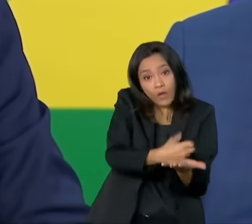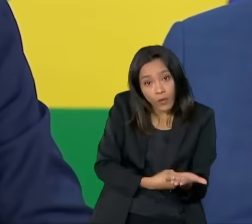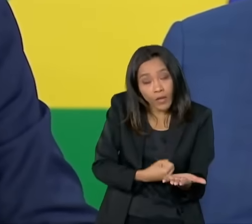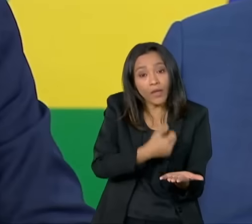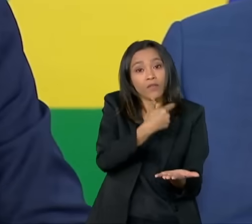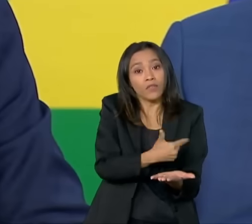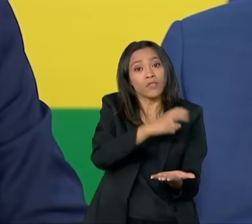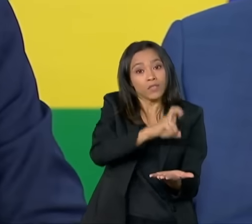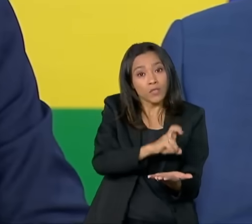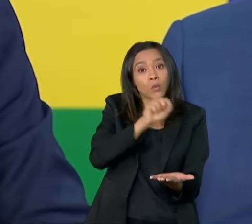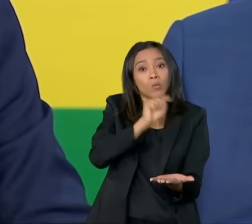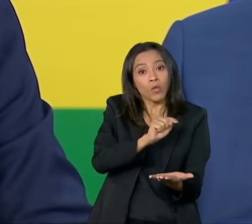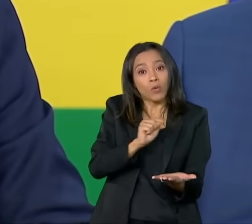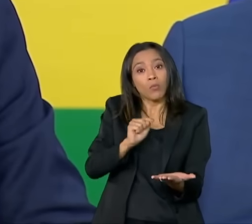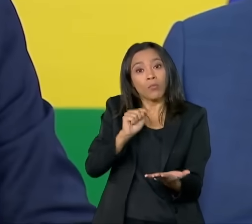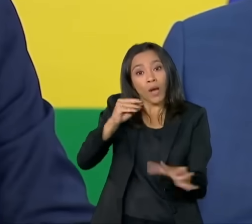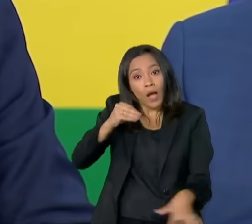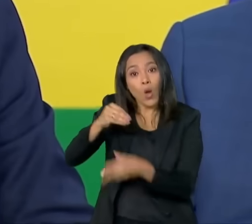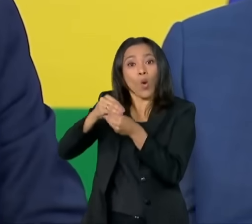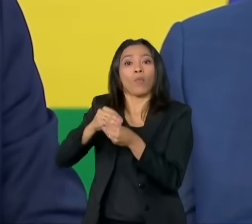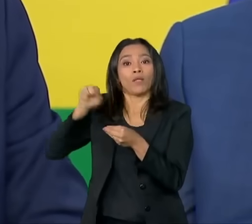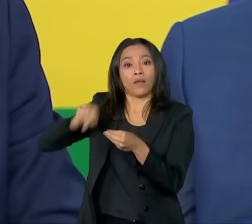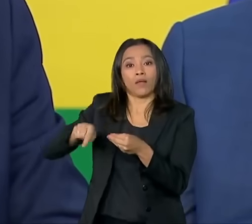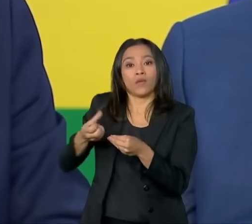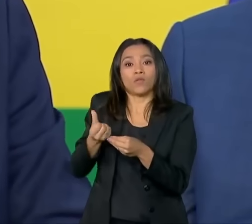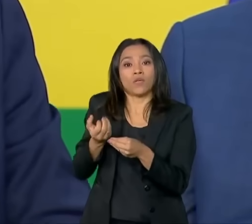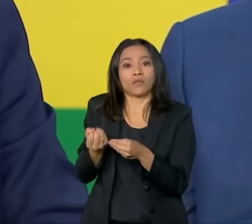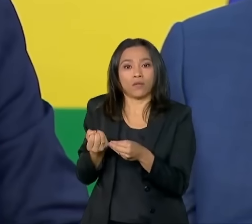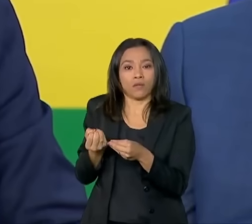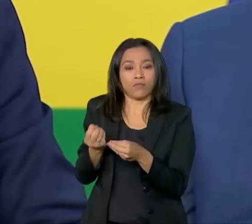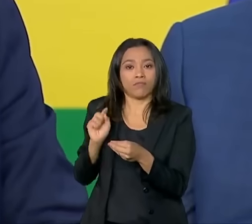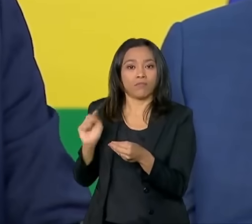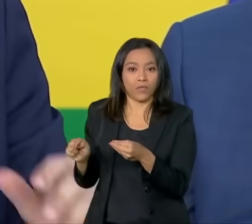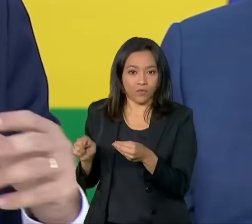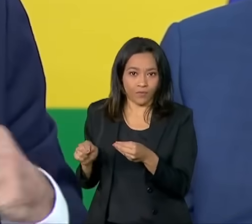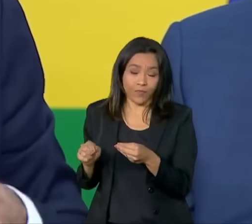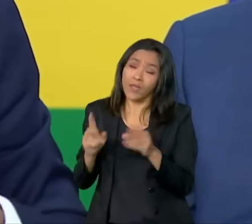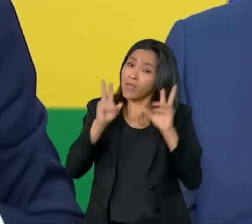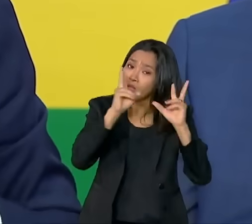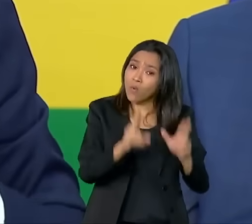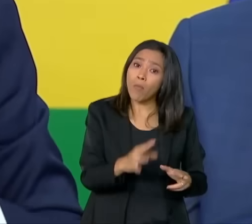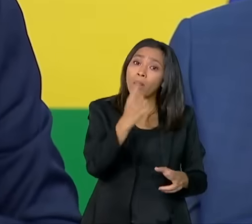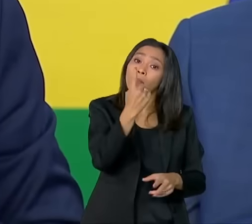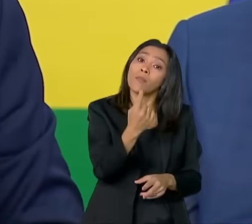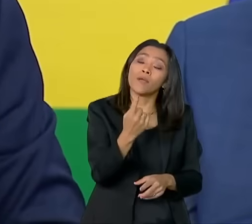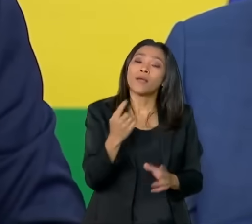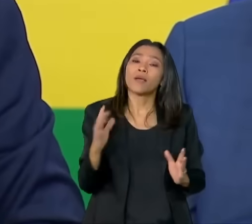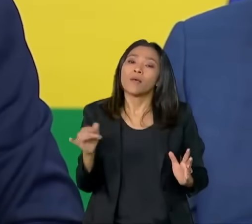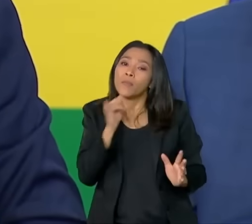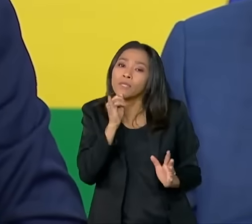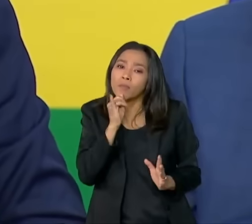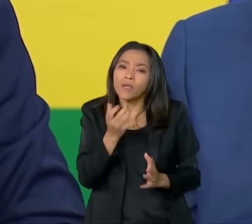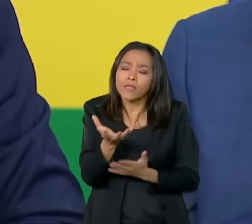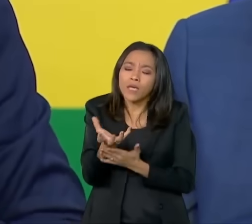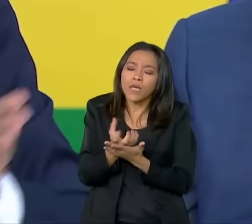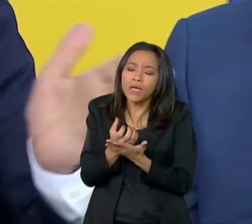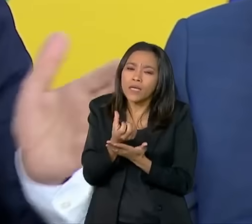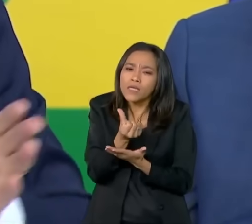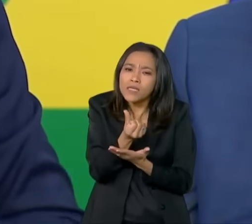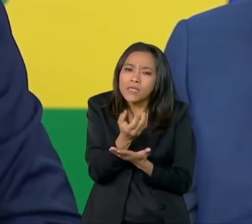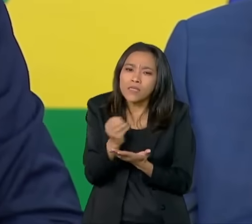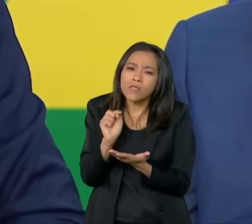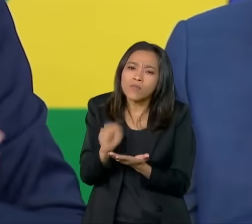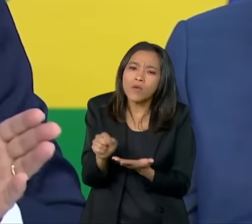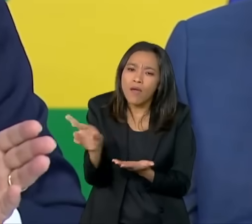completar os 60. O mesmo vale para a pessoa que ganha R$ 1 milhão. Agora, suponha que ela ganha R$ 600 e